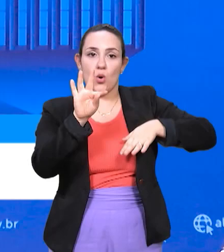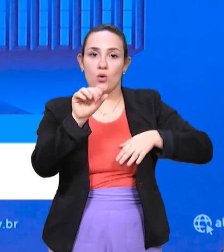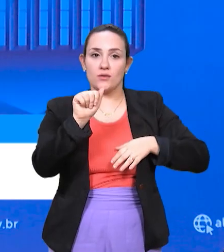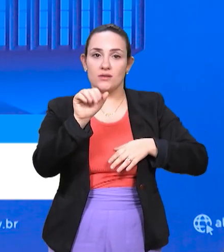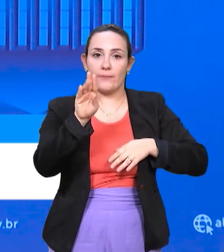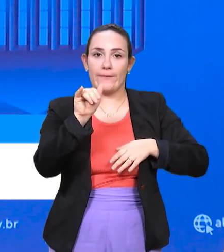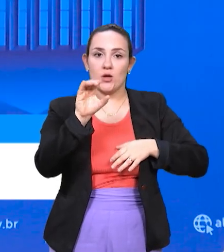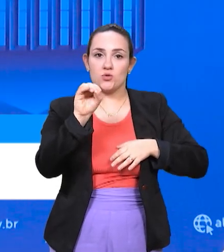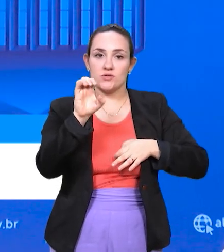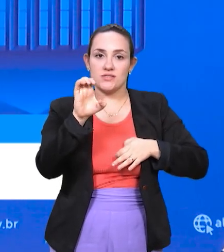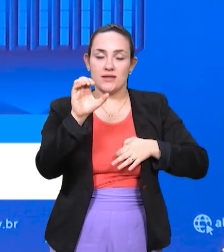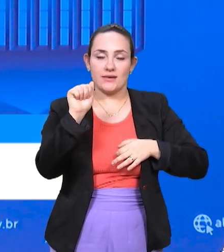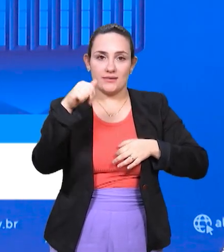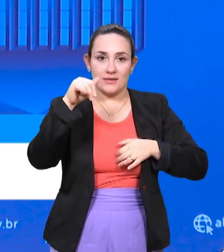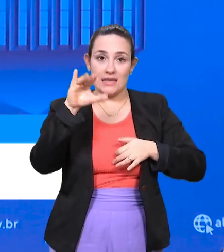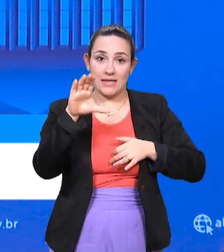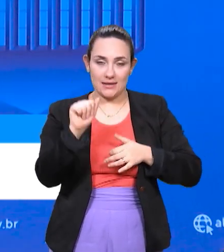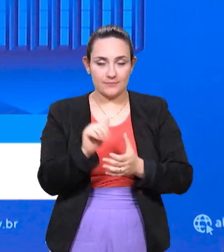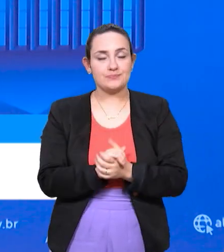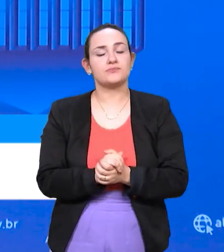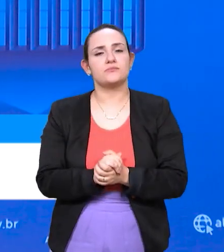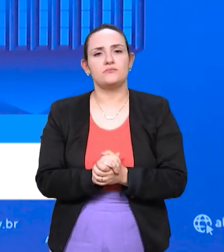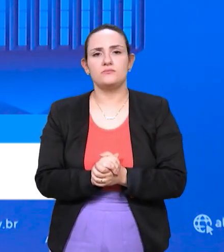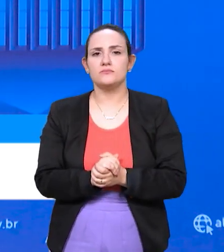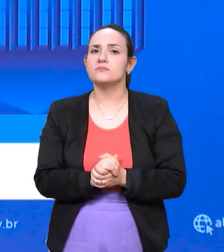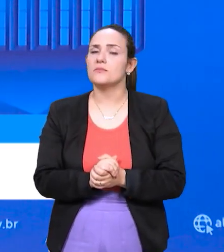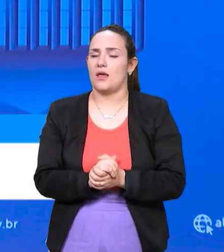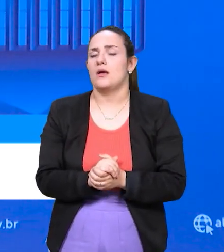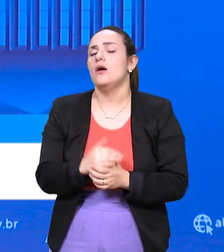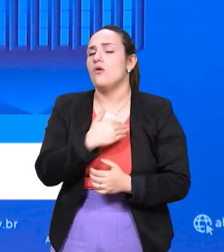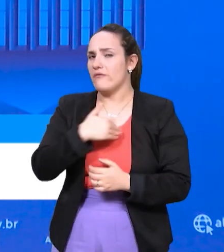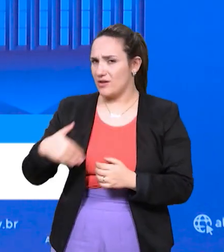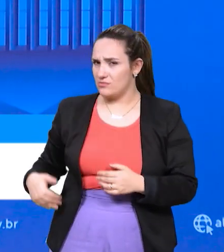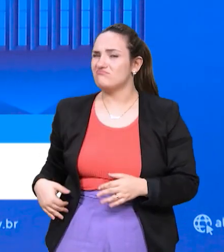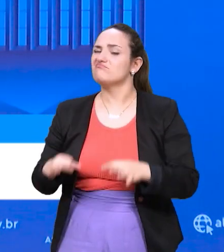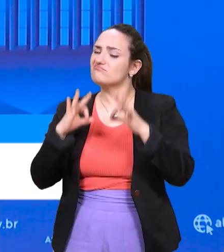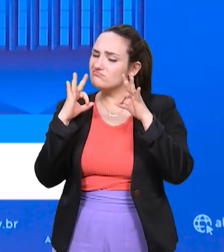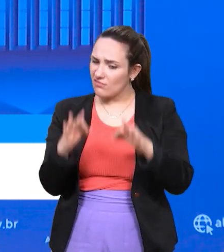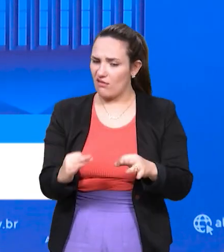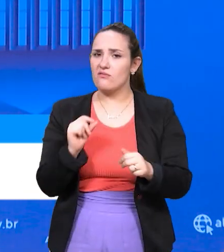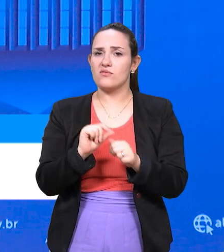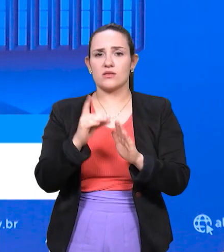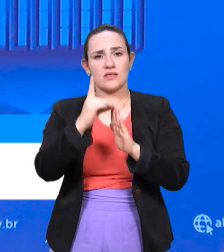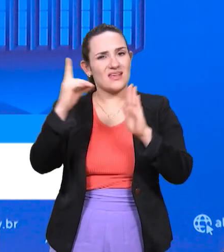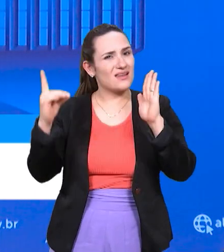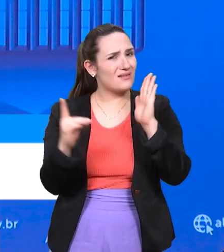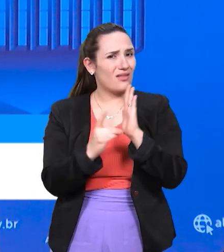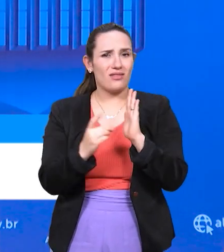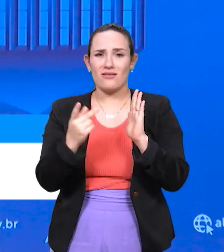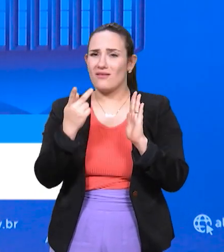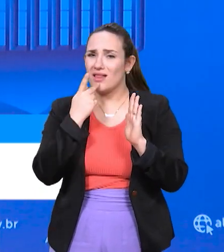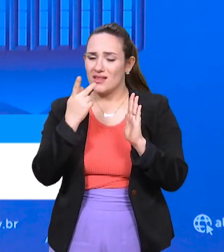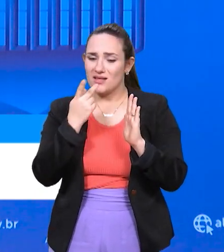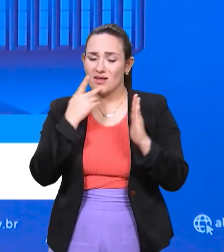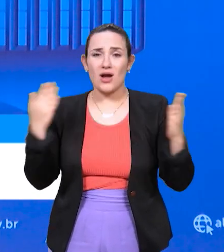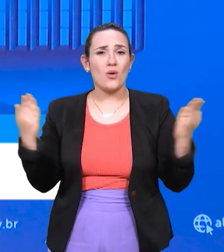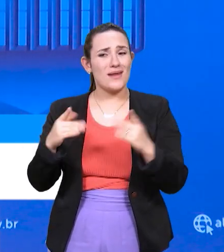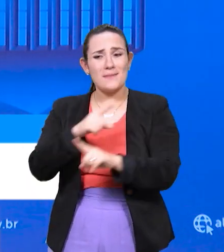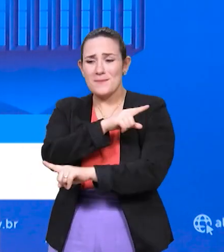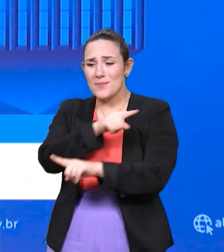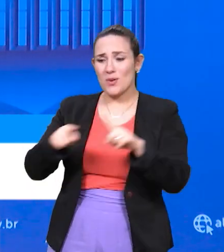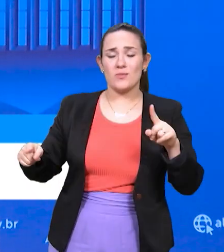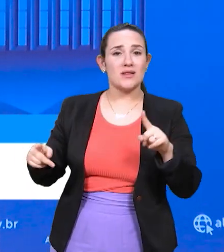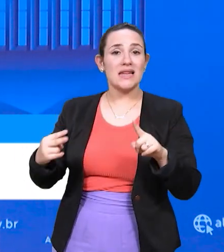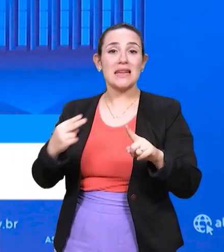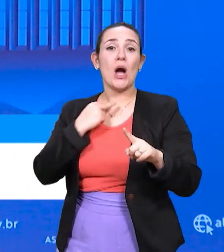O governador, de forma acertada, editou aí um decreto dando uma